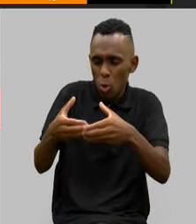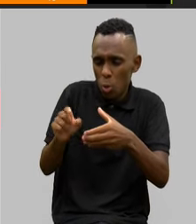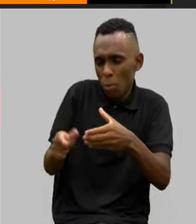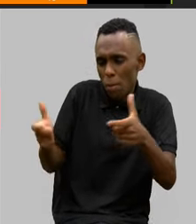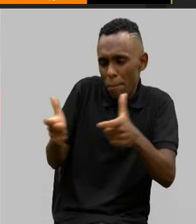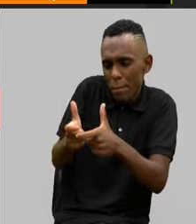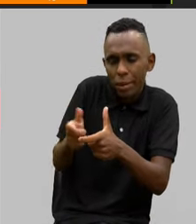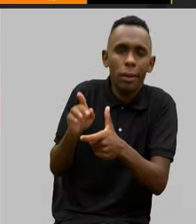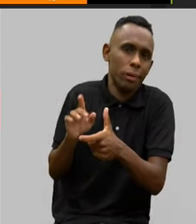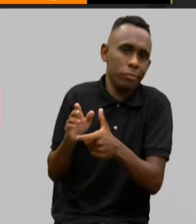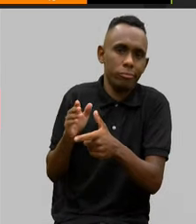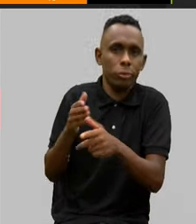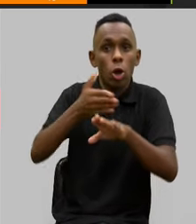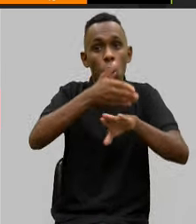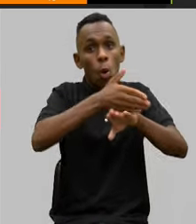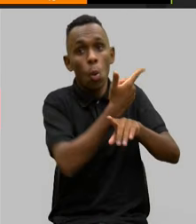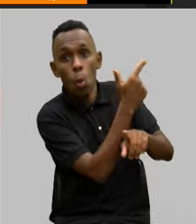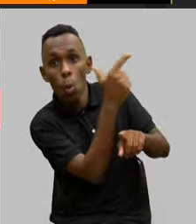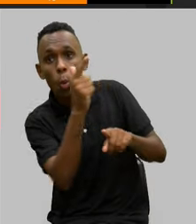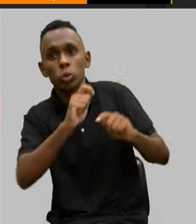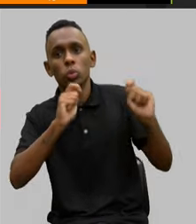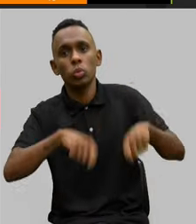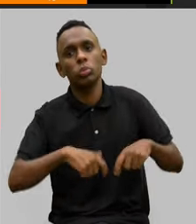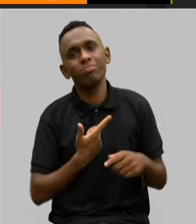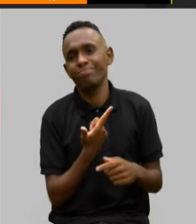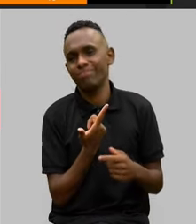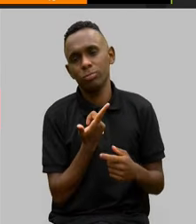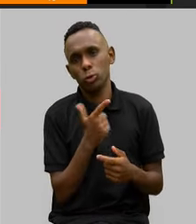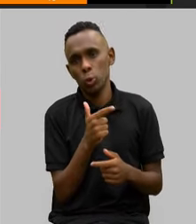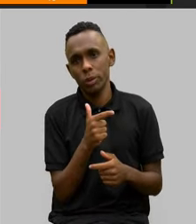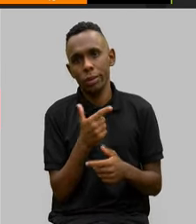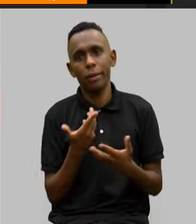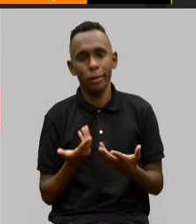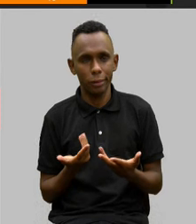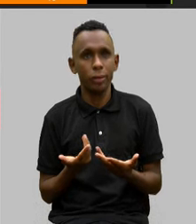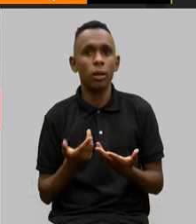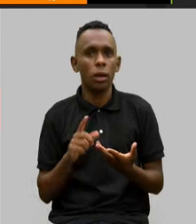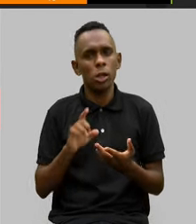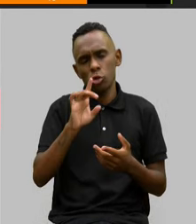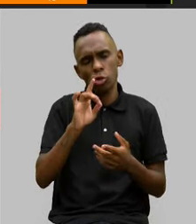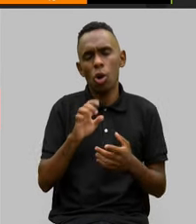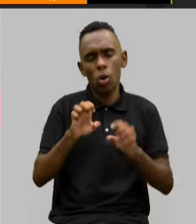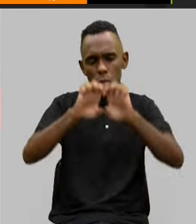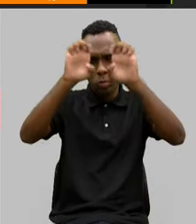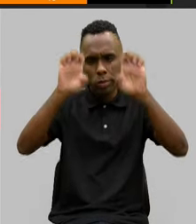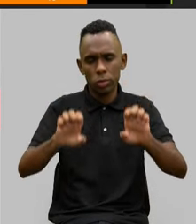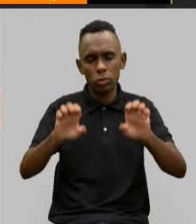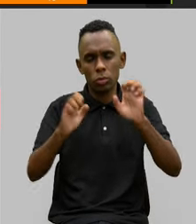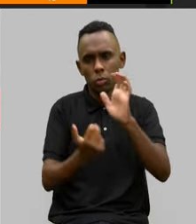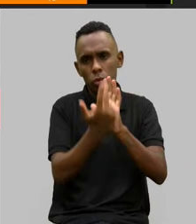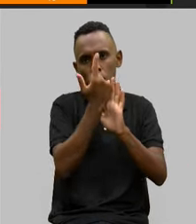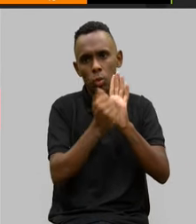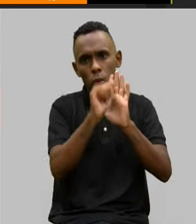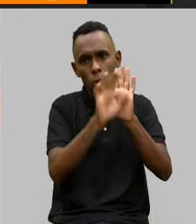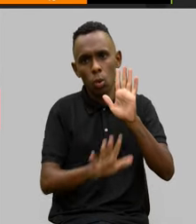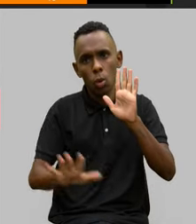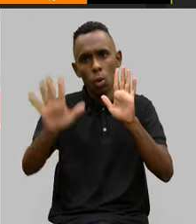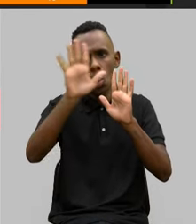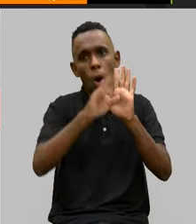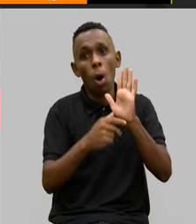população brasileira tá então esse aqui é só mais ou menos um esqueminha da do nosso da nossa